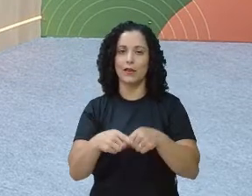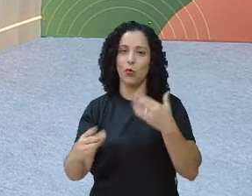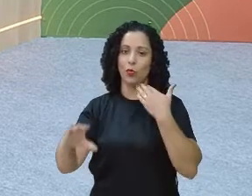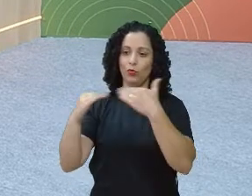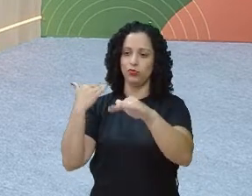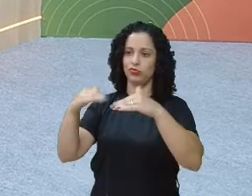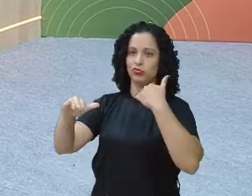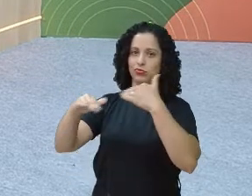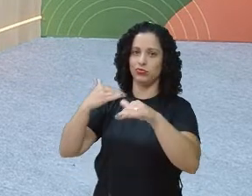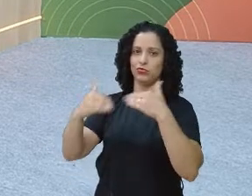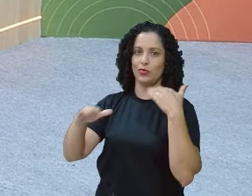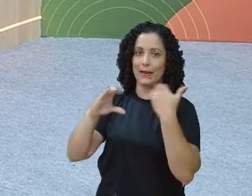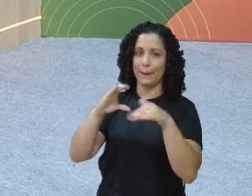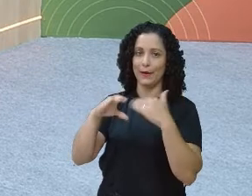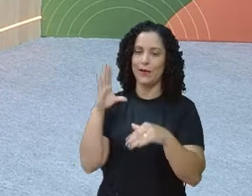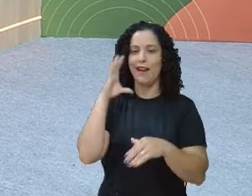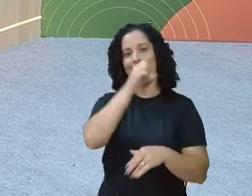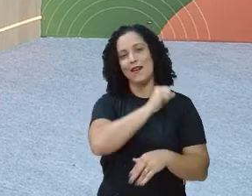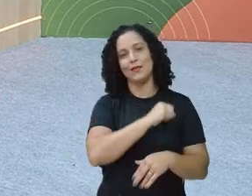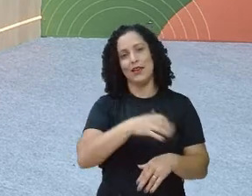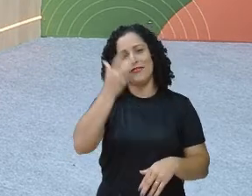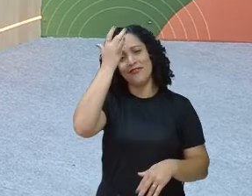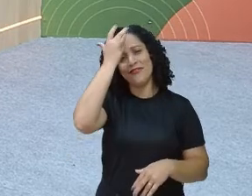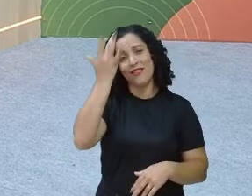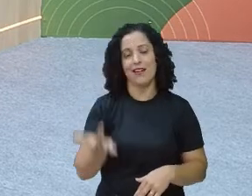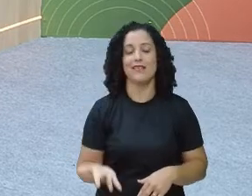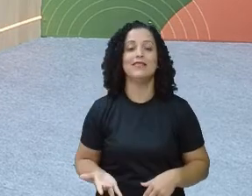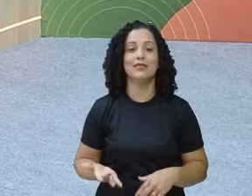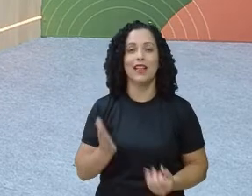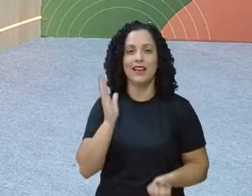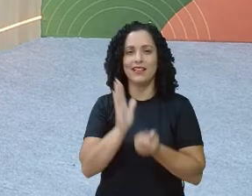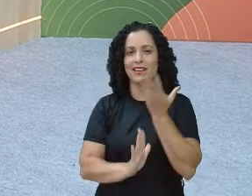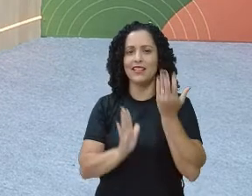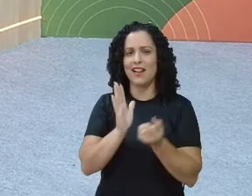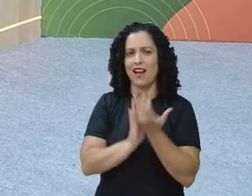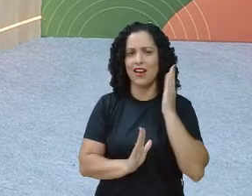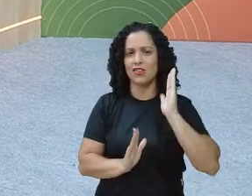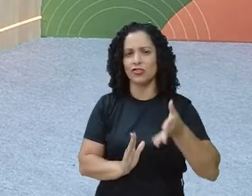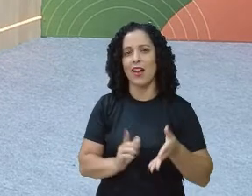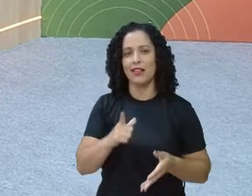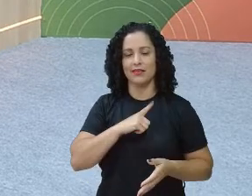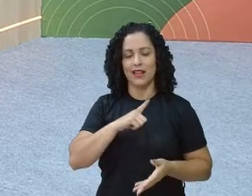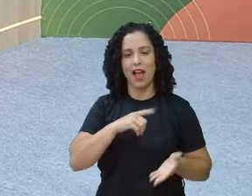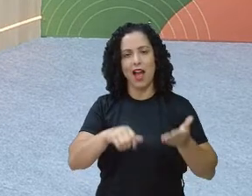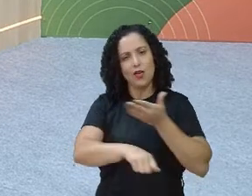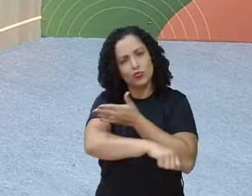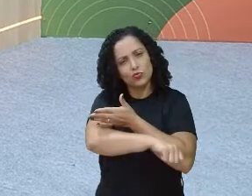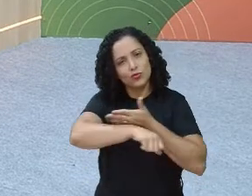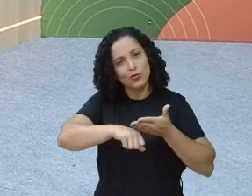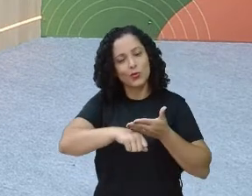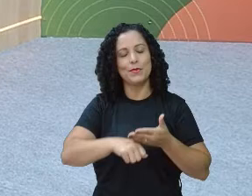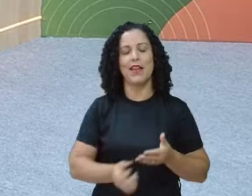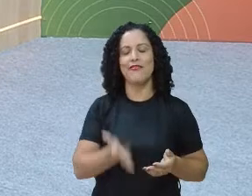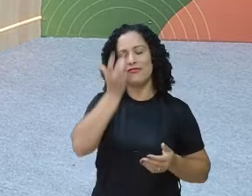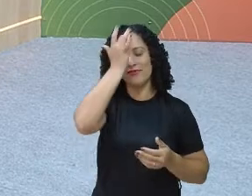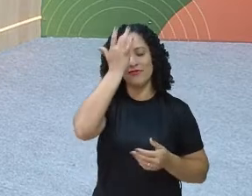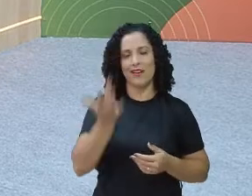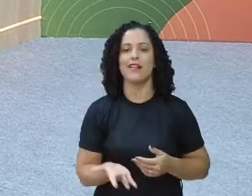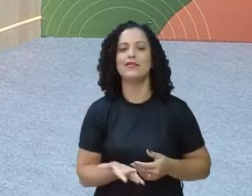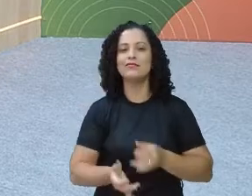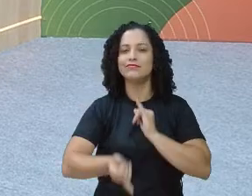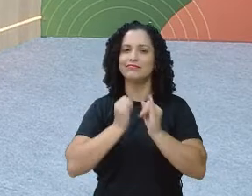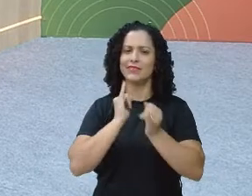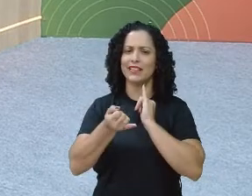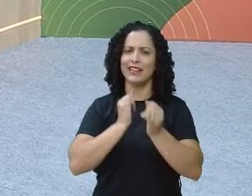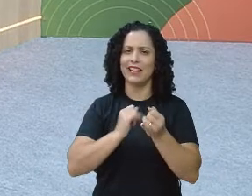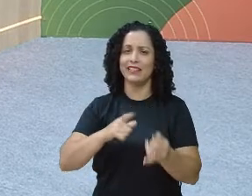rápido. Ele é fácil de fazer, né? Quando você já está habituado a mexer, é bem facinho e a internet